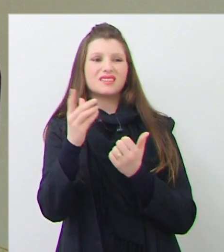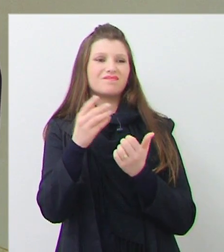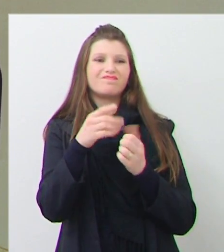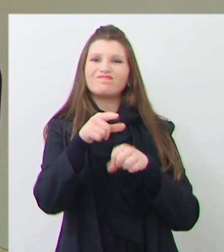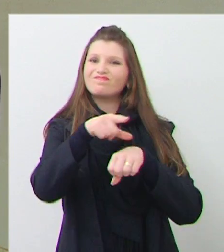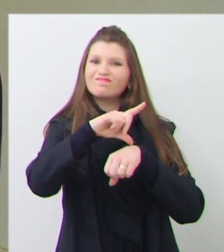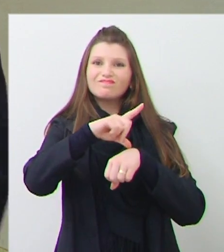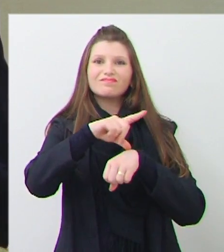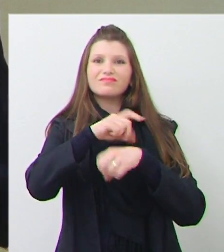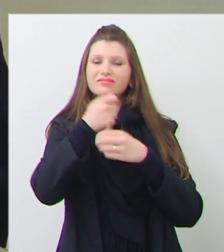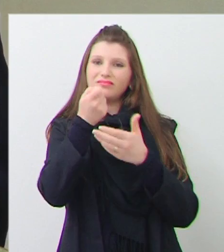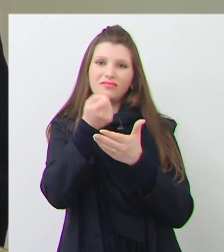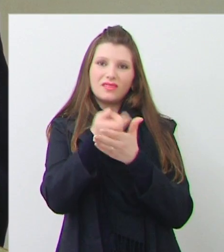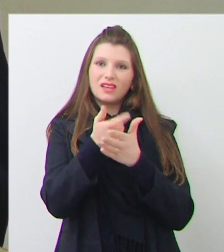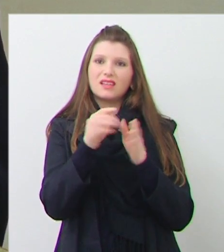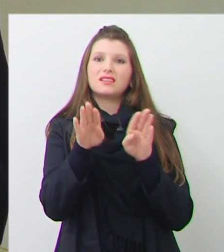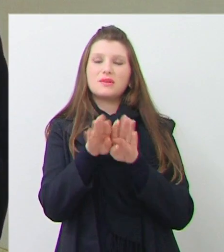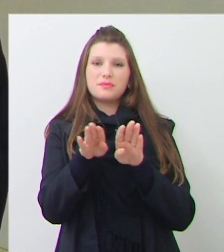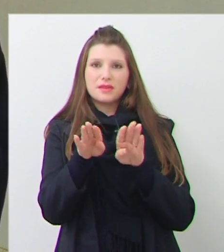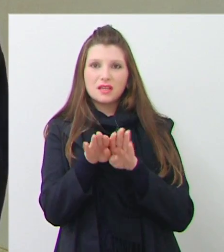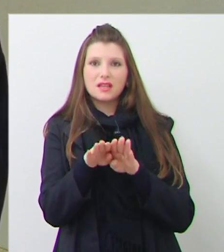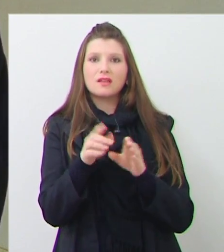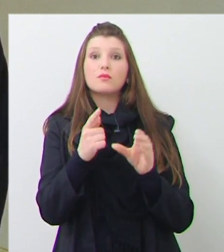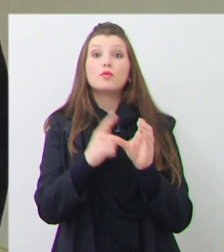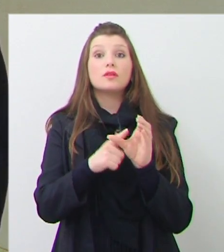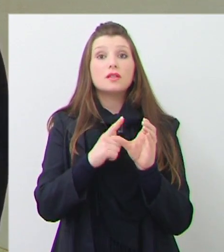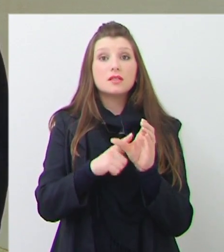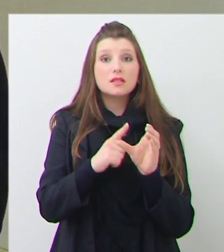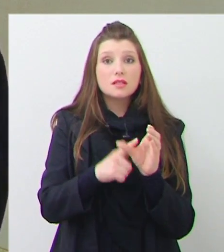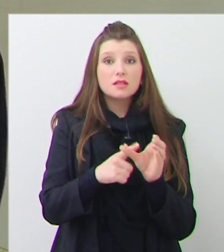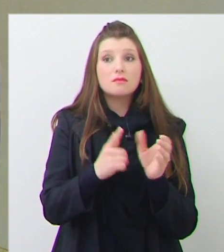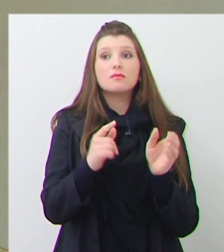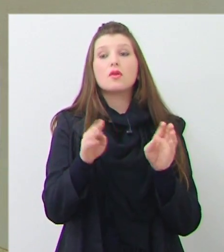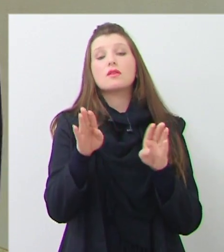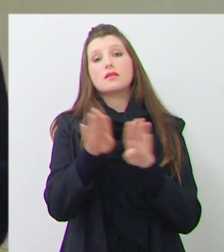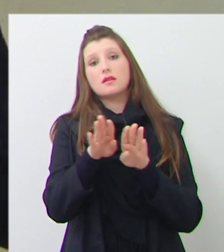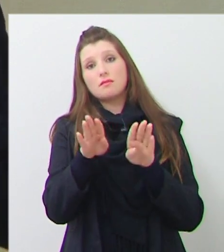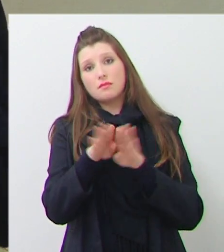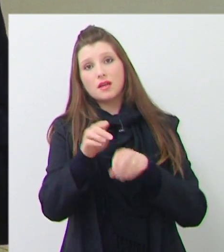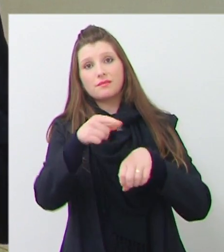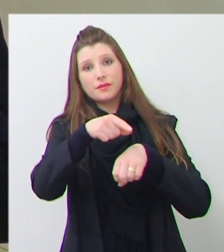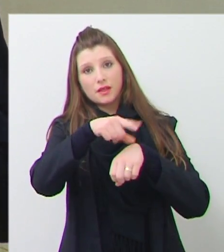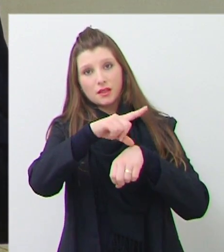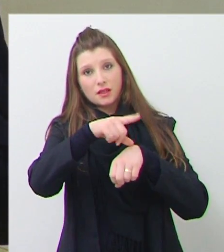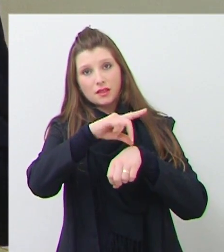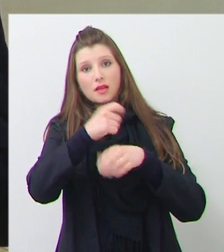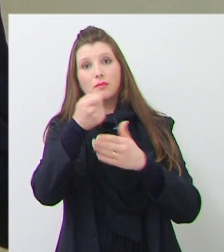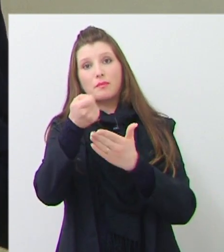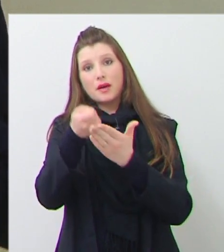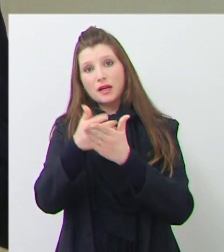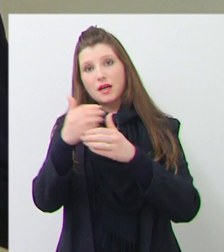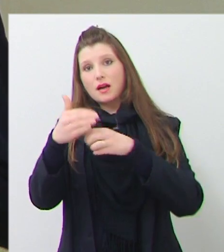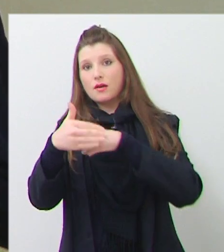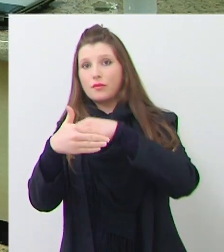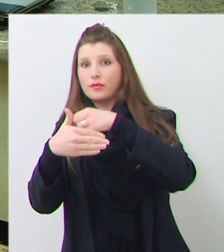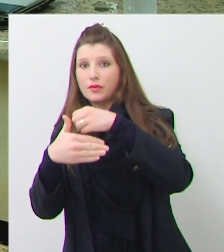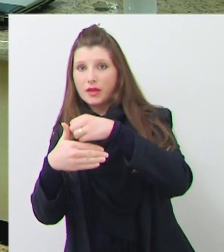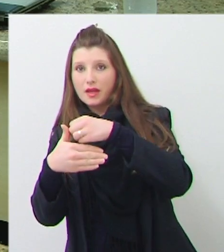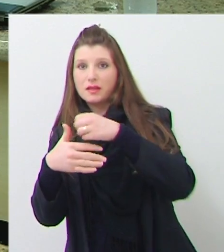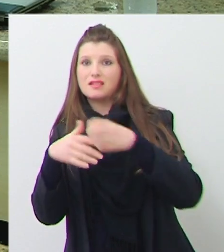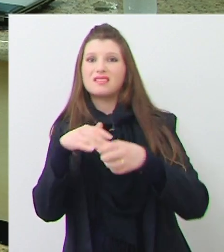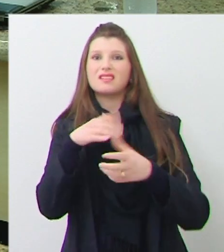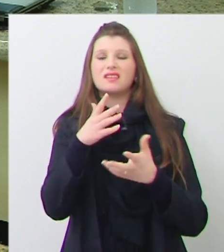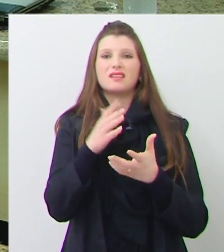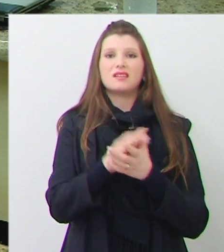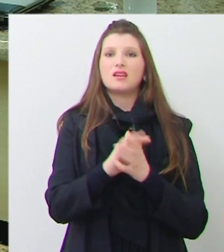município, segundo o reitor e todo o conselho, informando que as bolsas